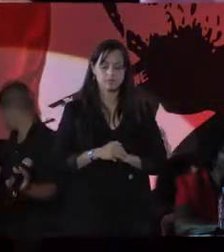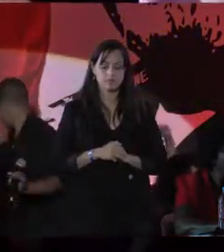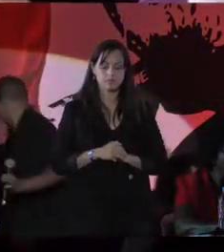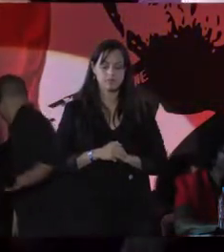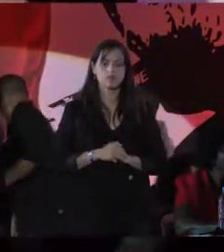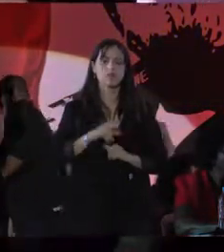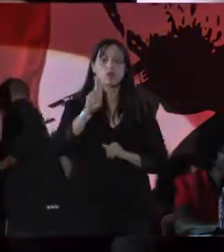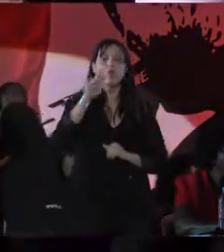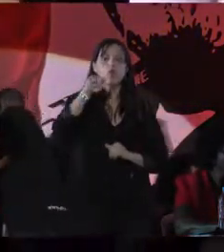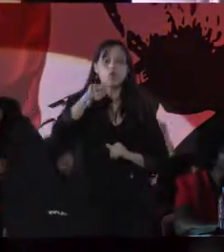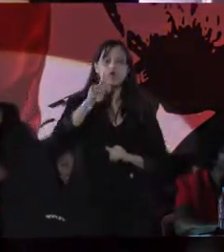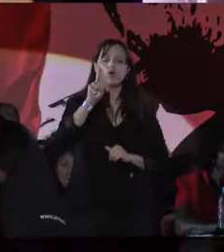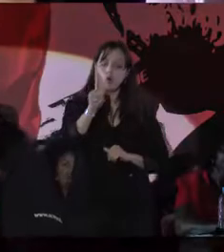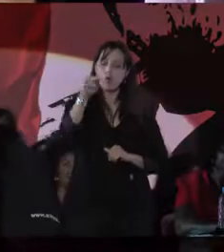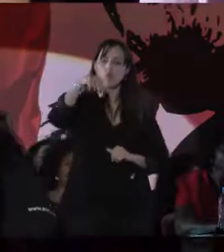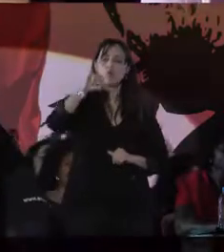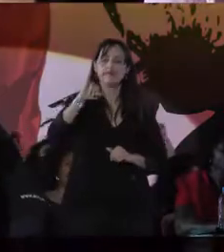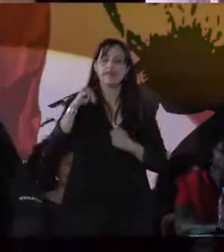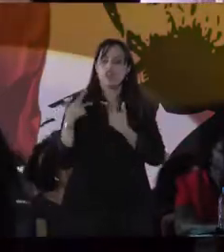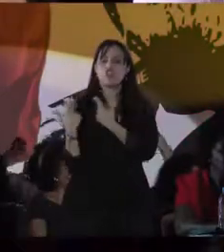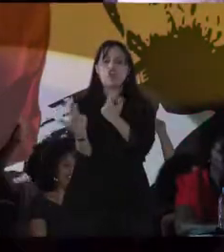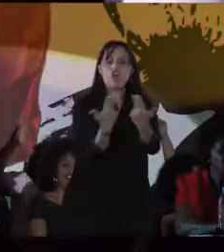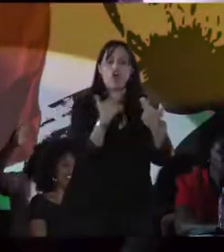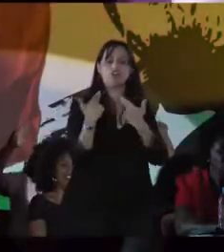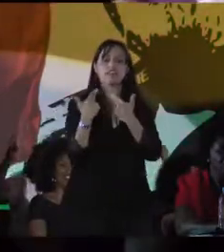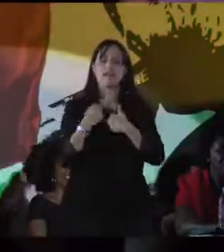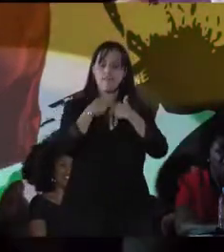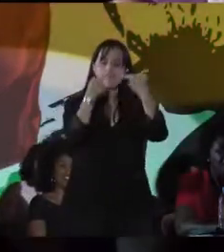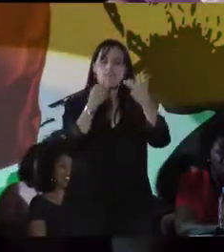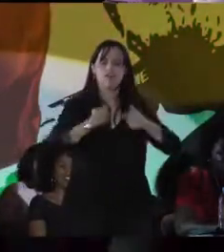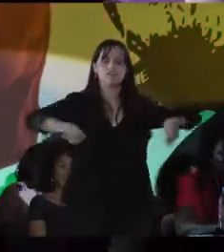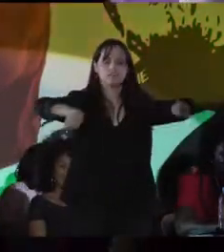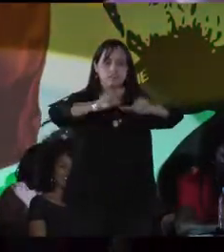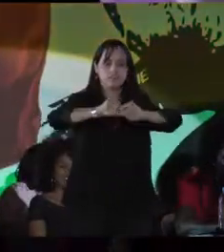A unição somos nós, nossa força e nossa voz.